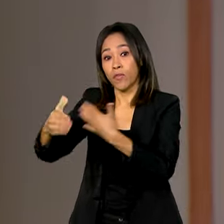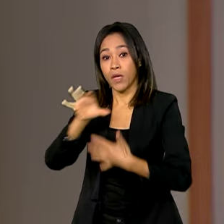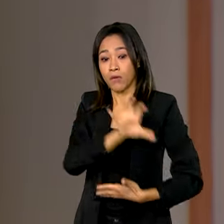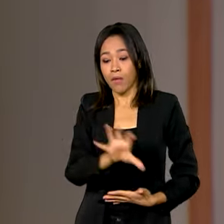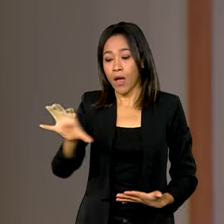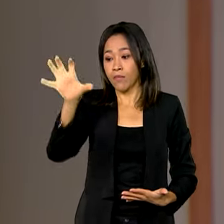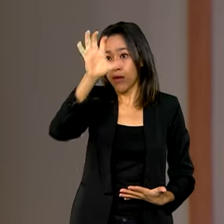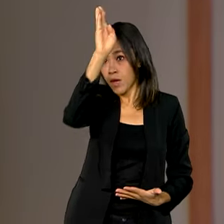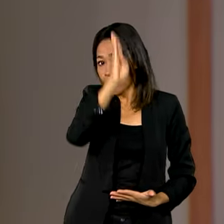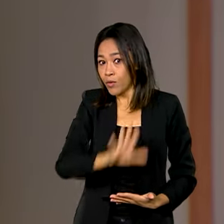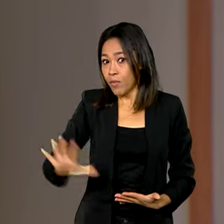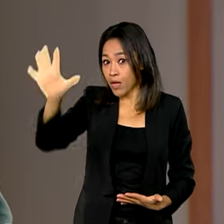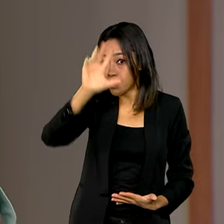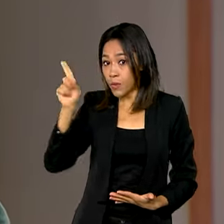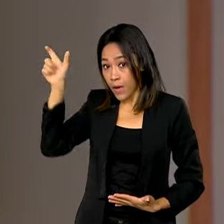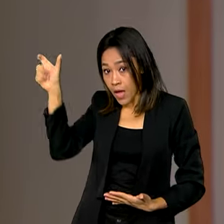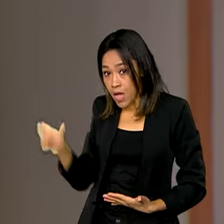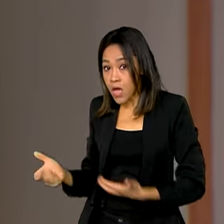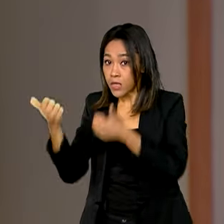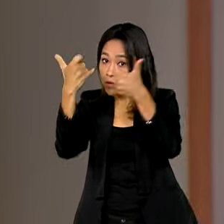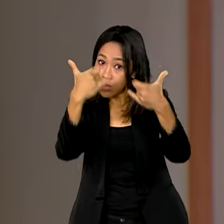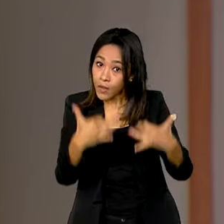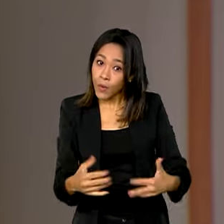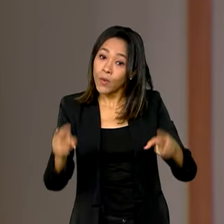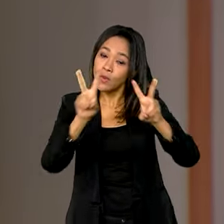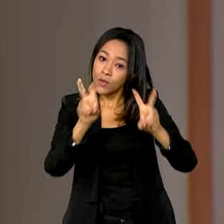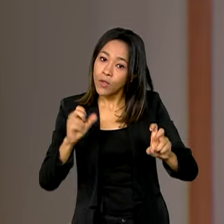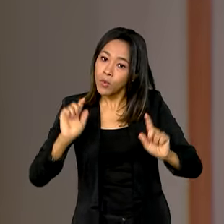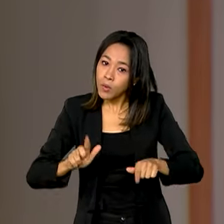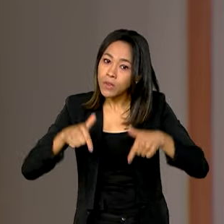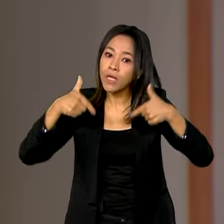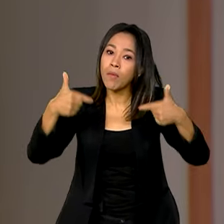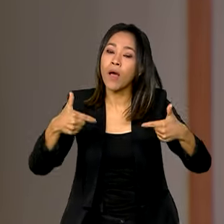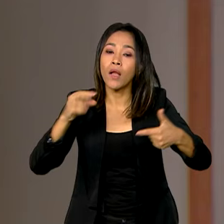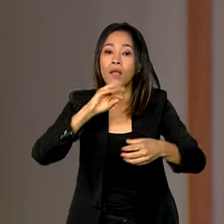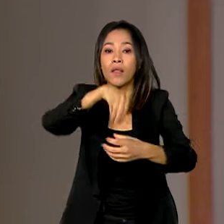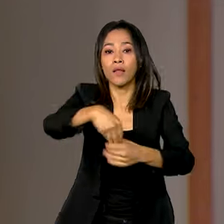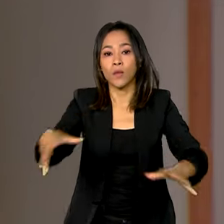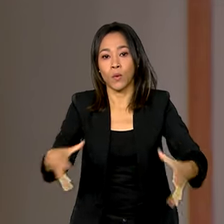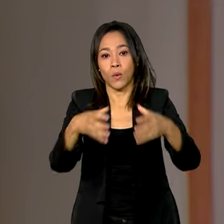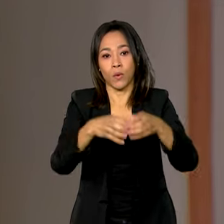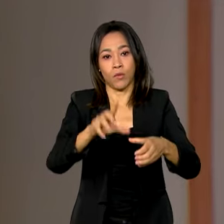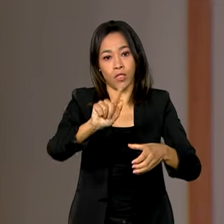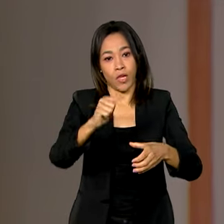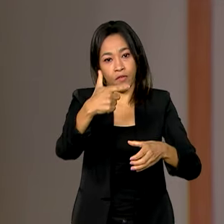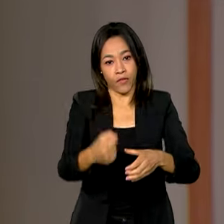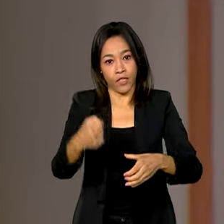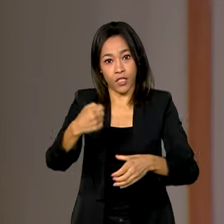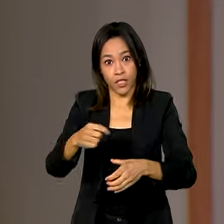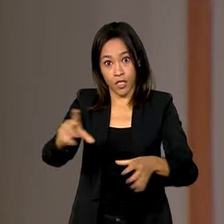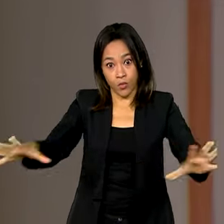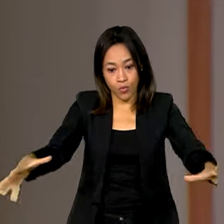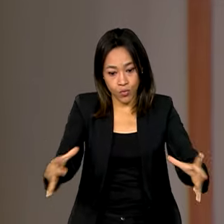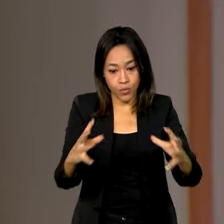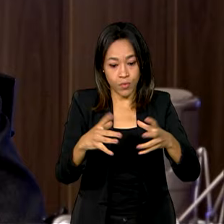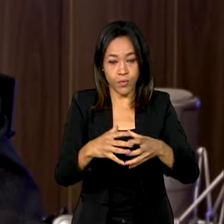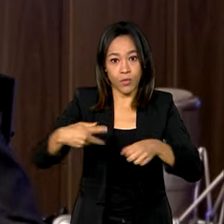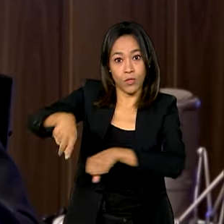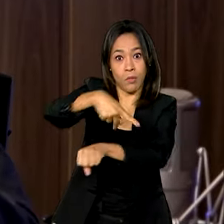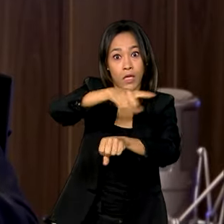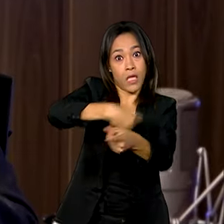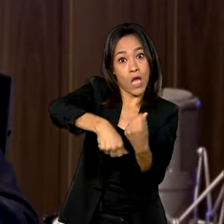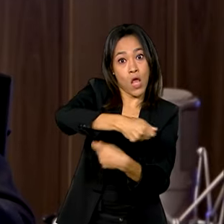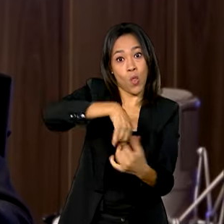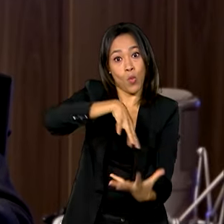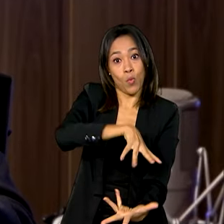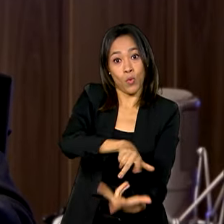valdeis Gois que falou sobre o trabalho da pasta dentro do grupo G20 que reúne as maiores economias do mundo